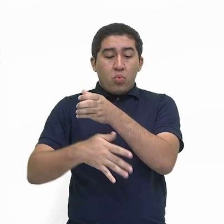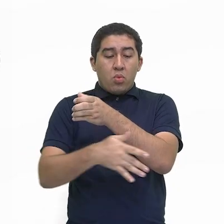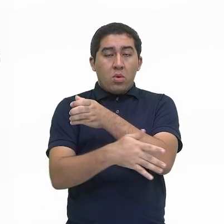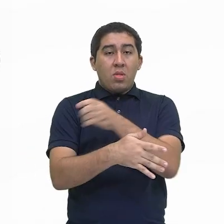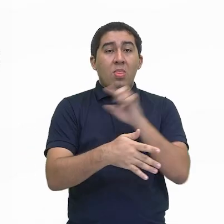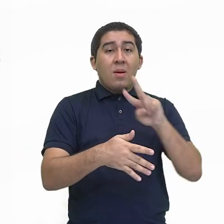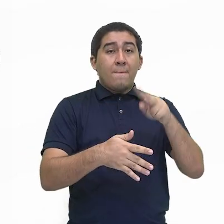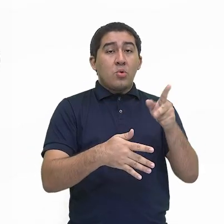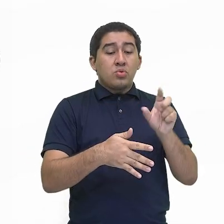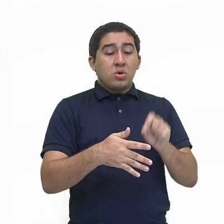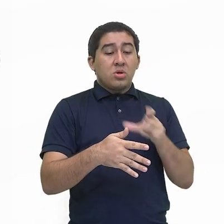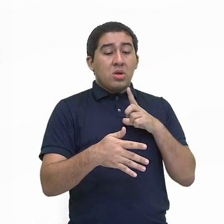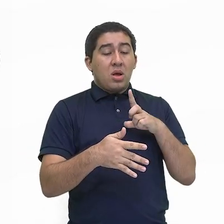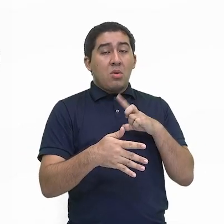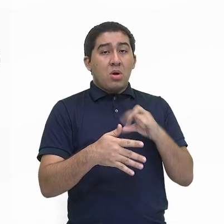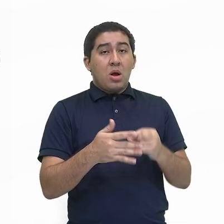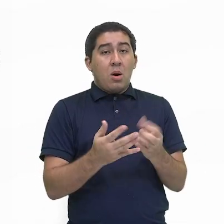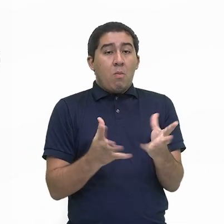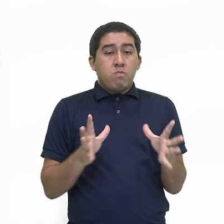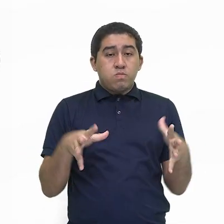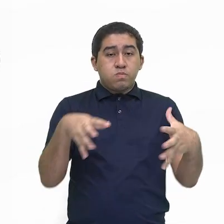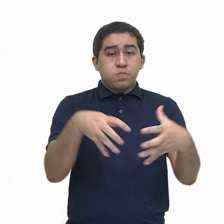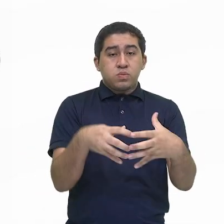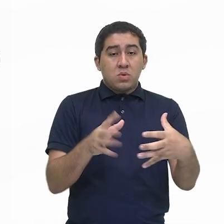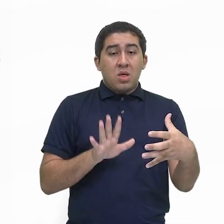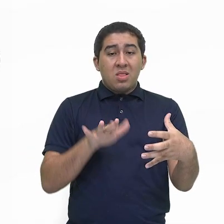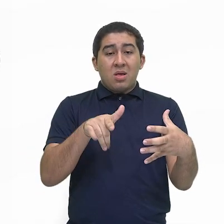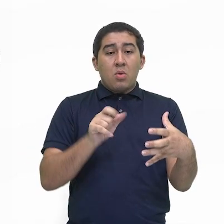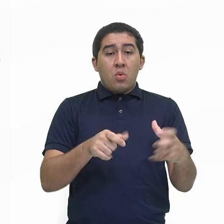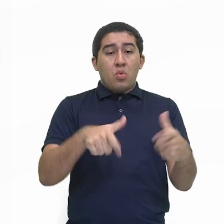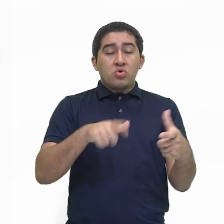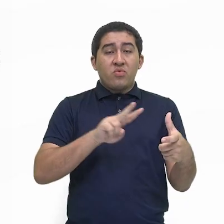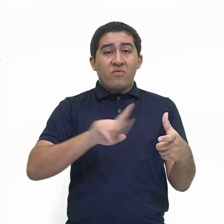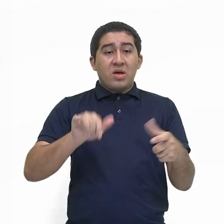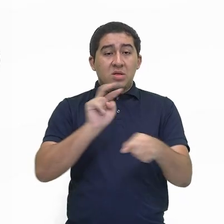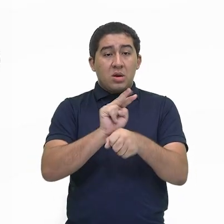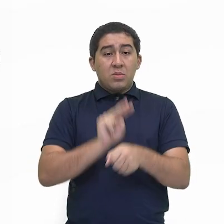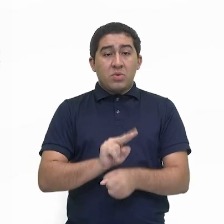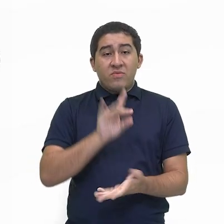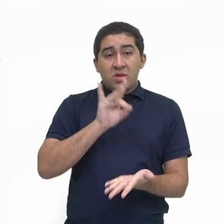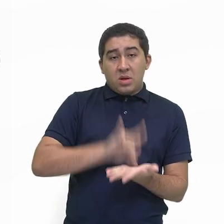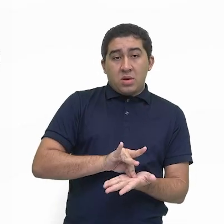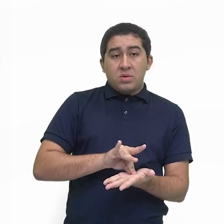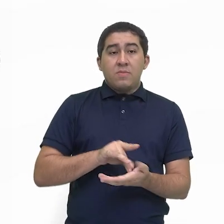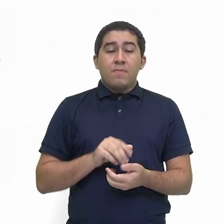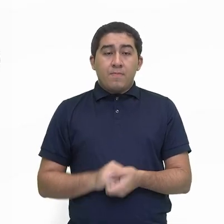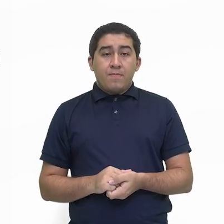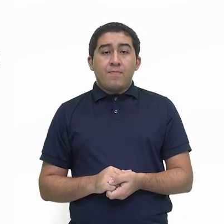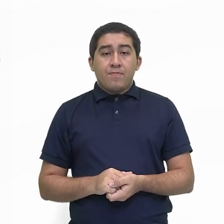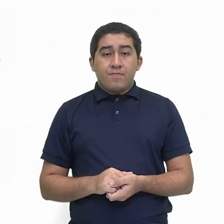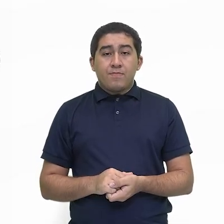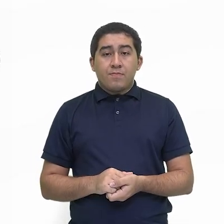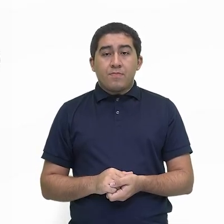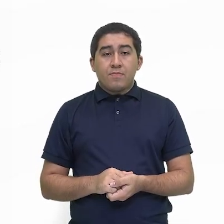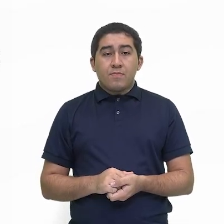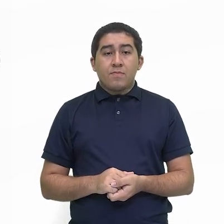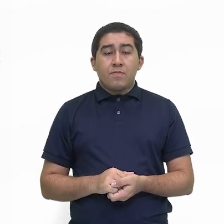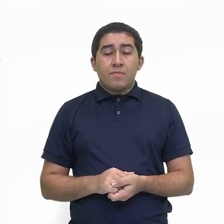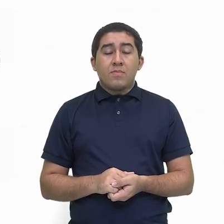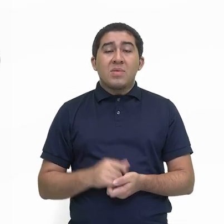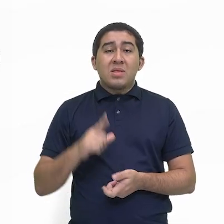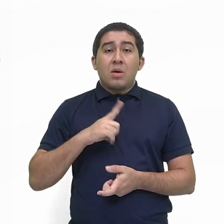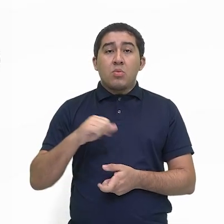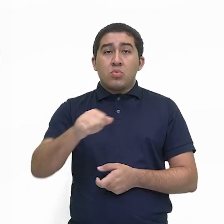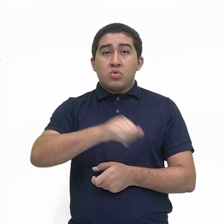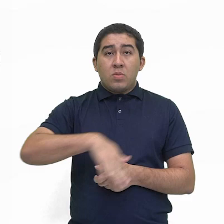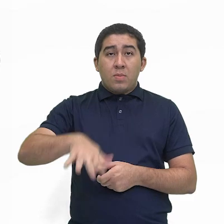ela é conduzida por meio de bombas até o local do tratamento, ou seja, para a estação de tratamento, né,